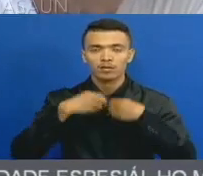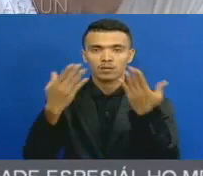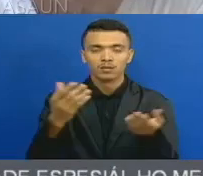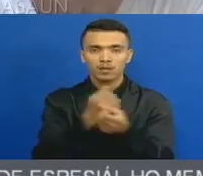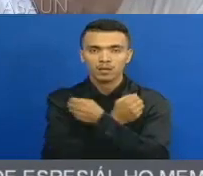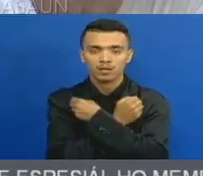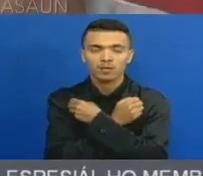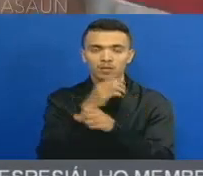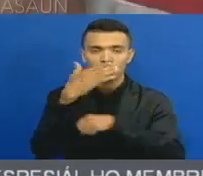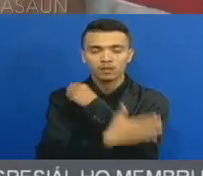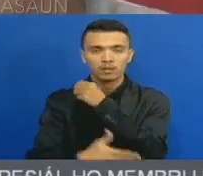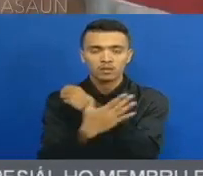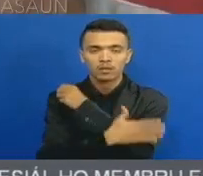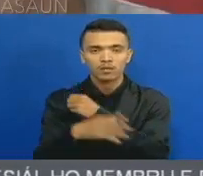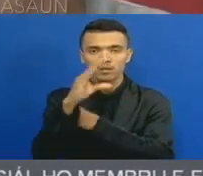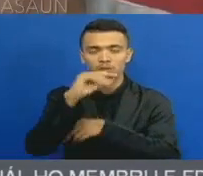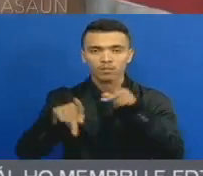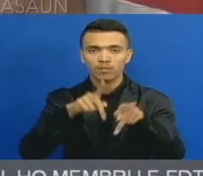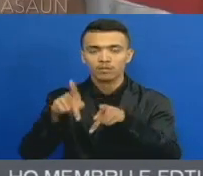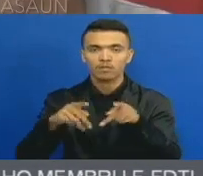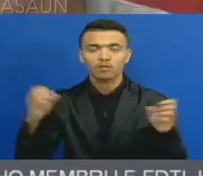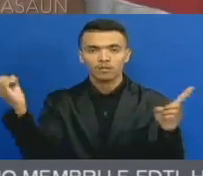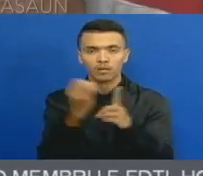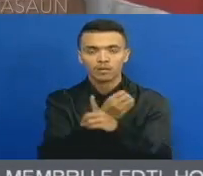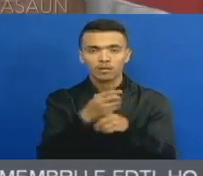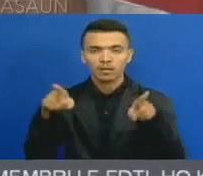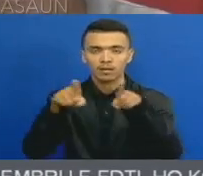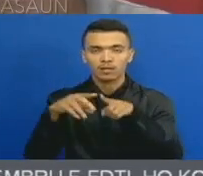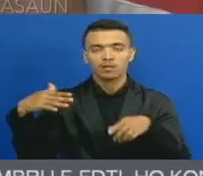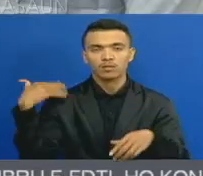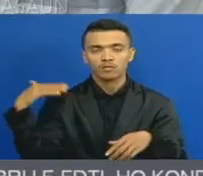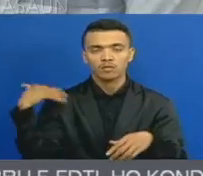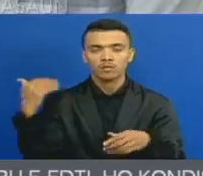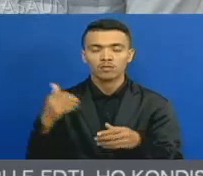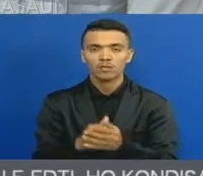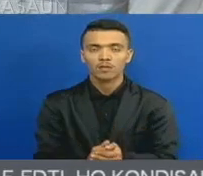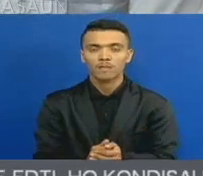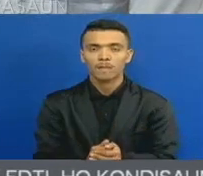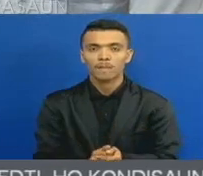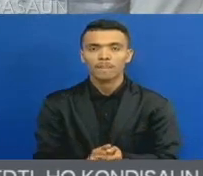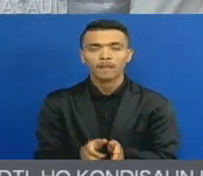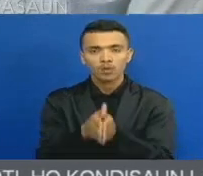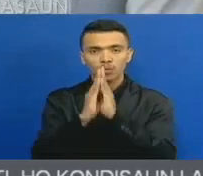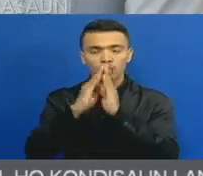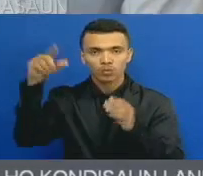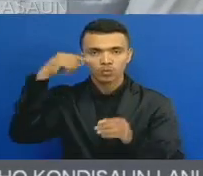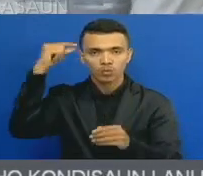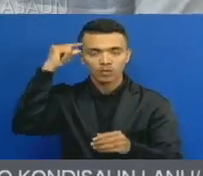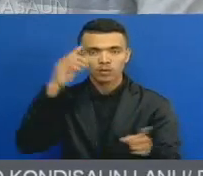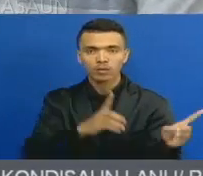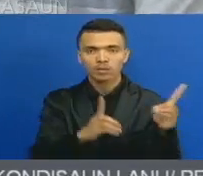povo. Já não é mais importante. E a oportunidade dessa, Juventude Resistência Miquito Dias Ximenes, o seu governo atu